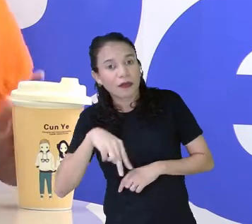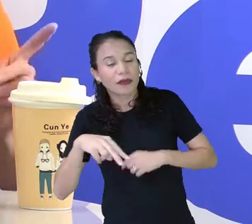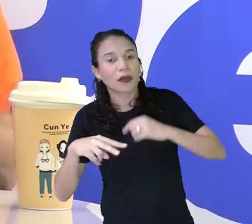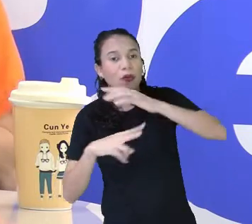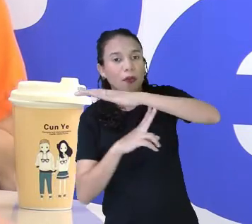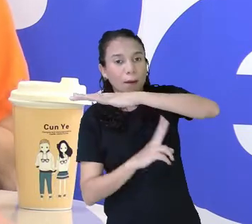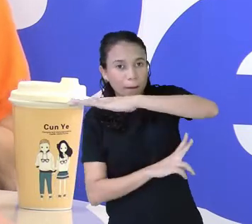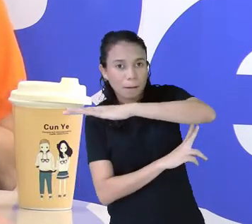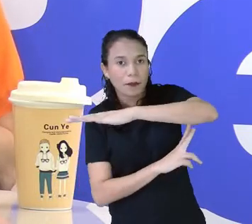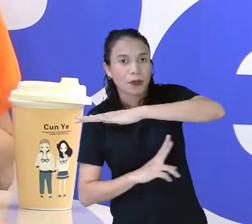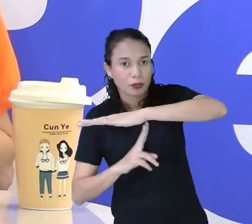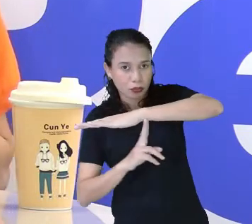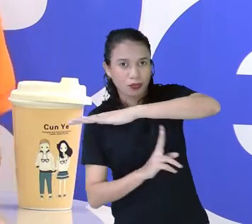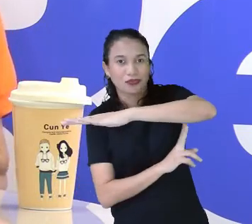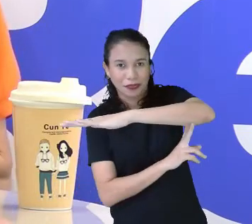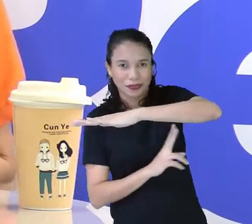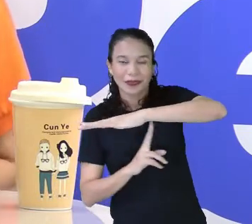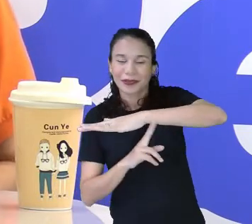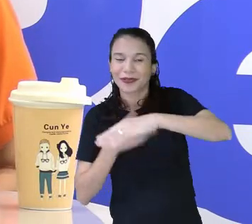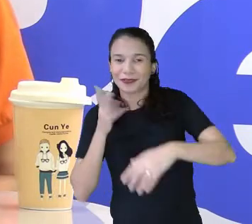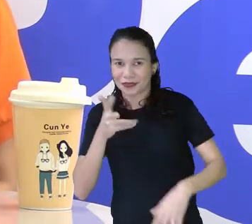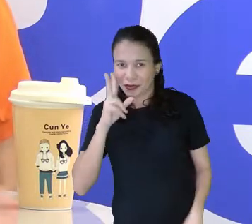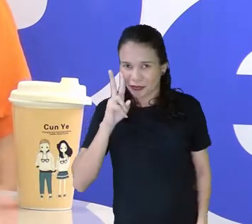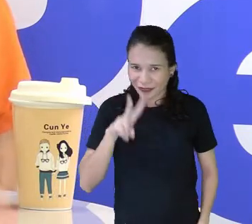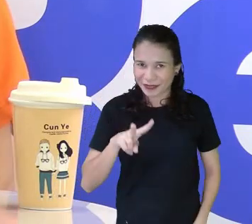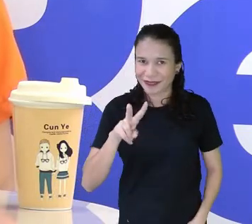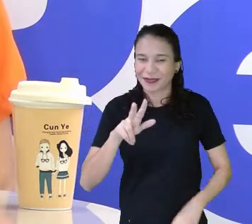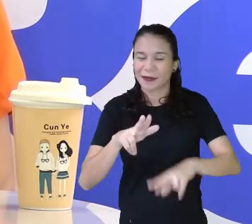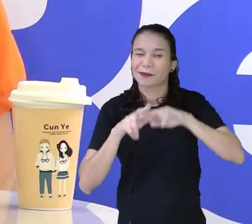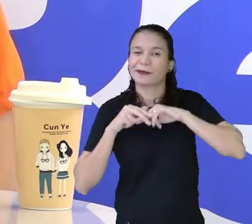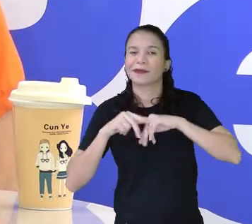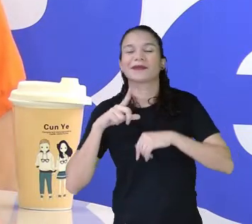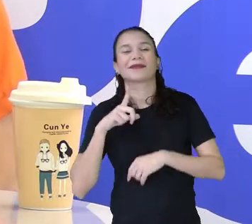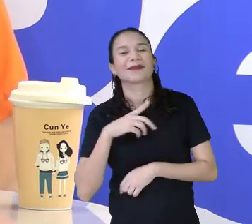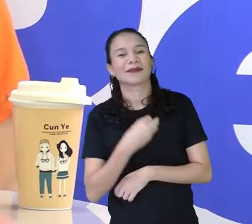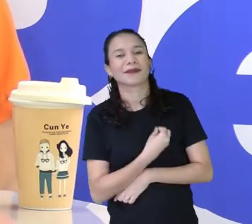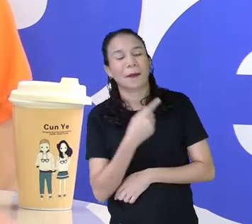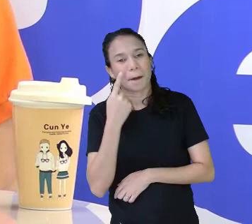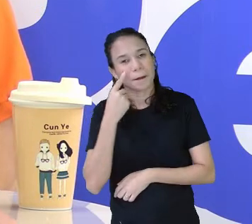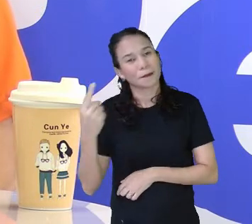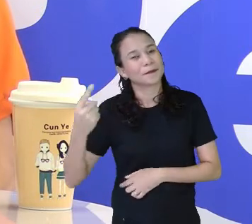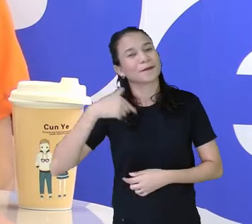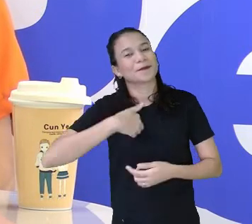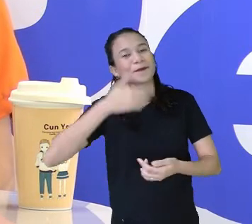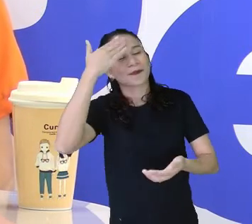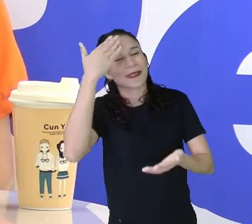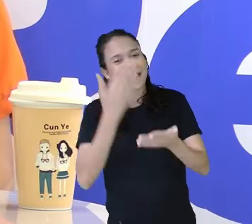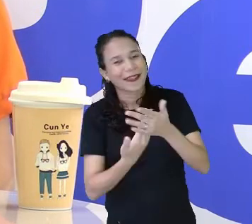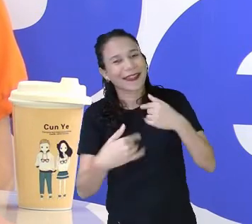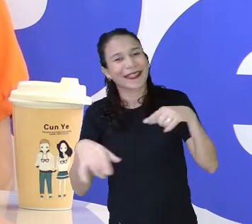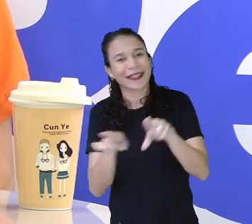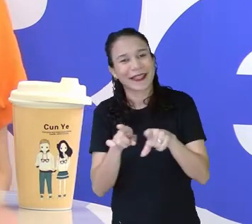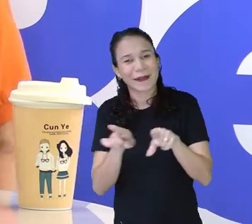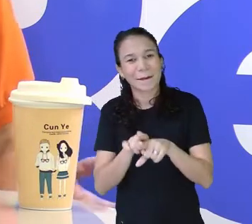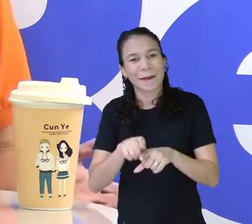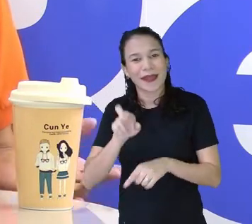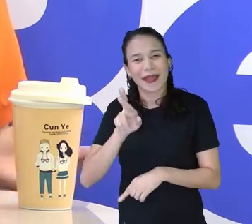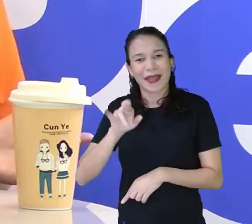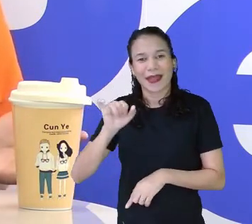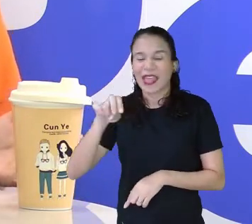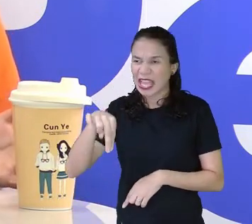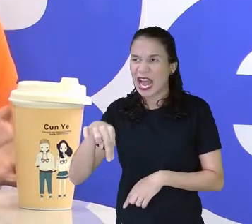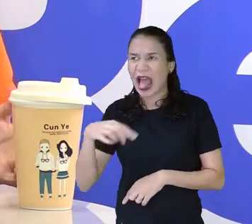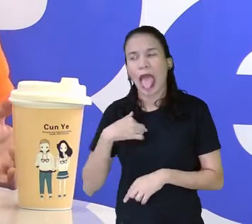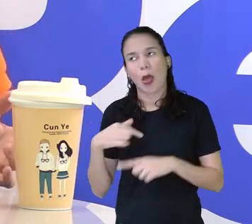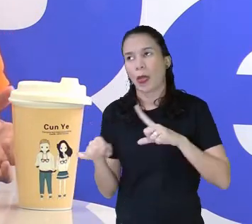do Coelho, mas acho que é a Duarte Coelho, né? Tá certo? Então, tá aqui, eu acredito que o Rian disse nem eu,